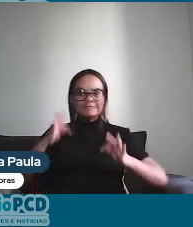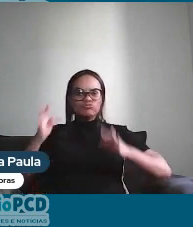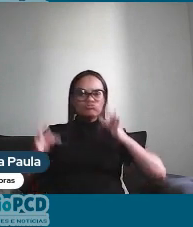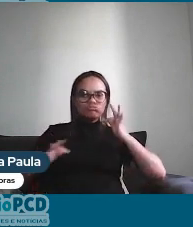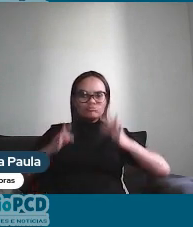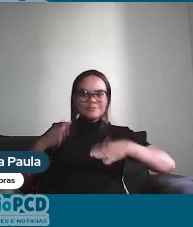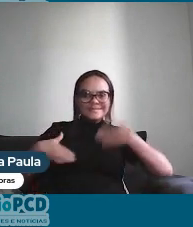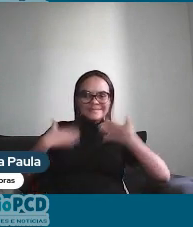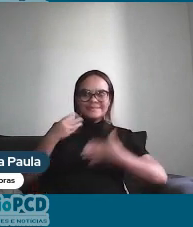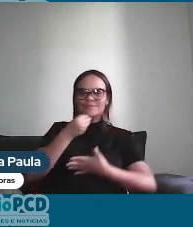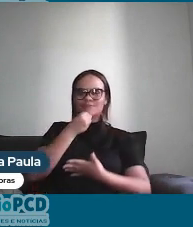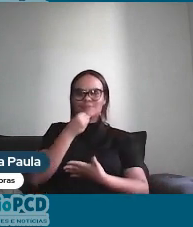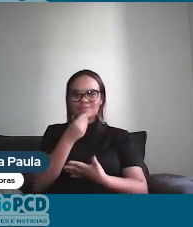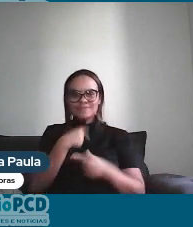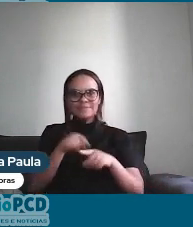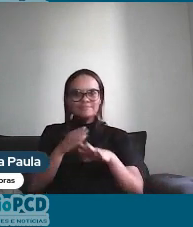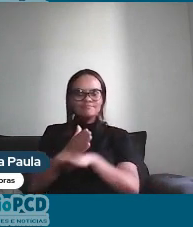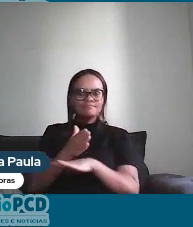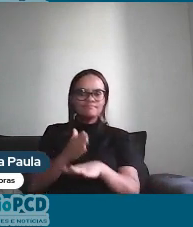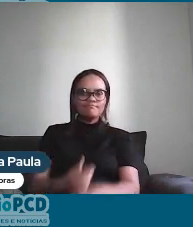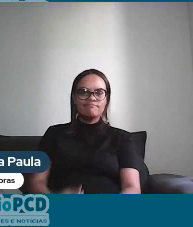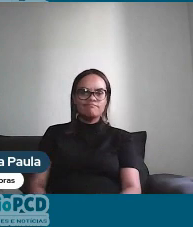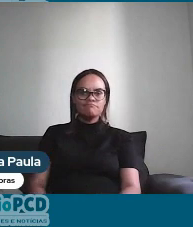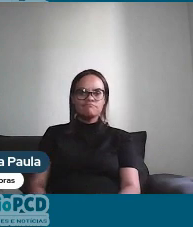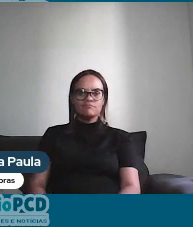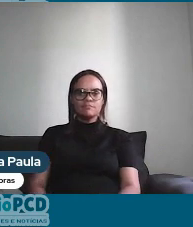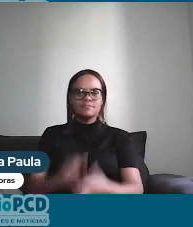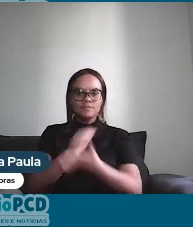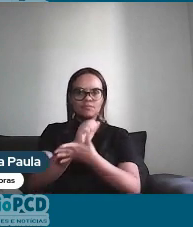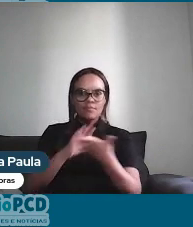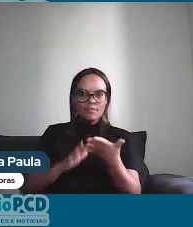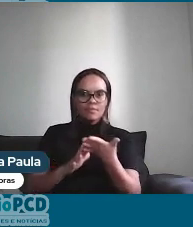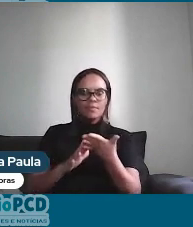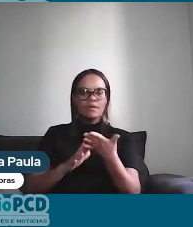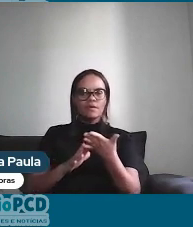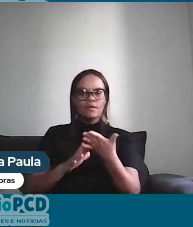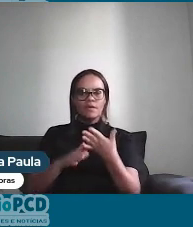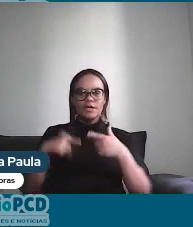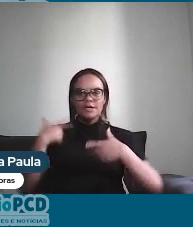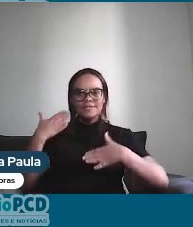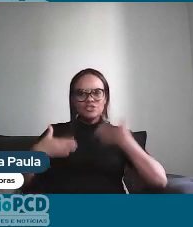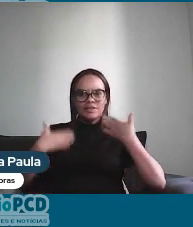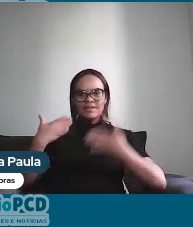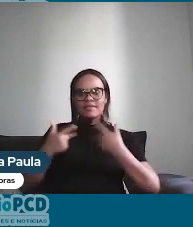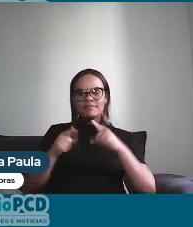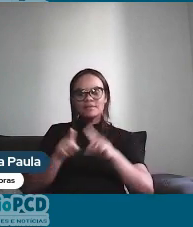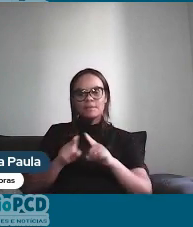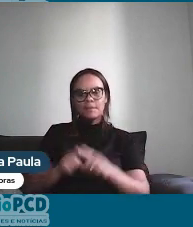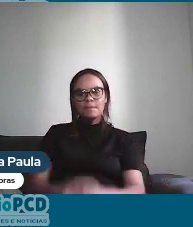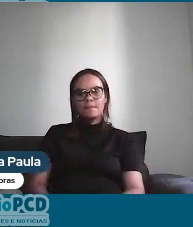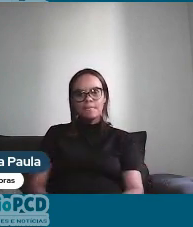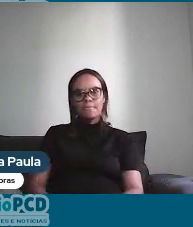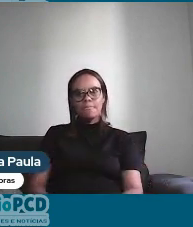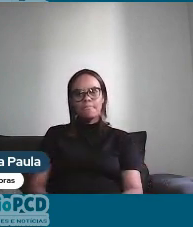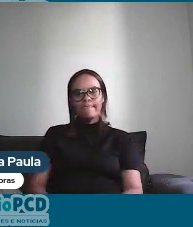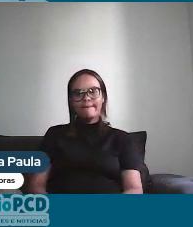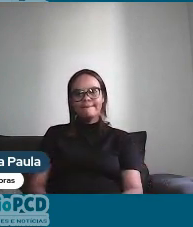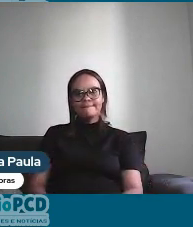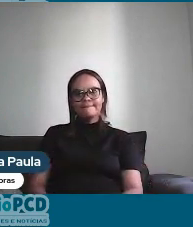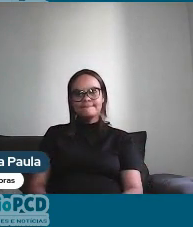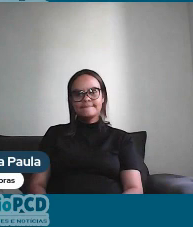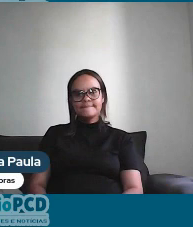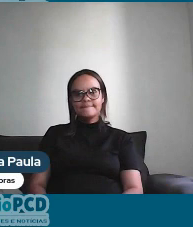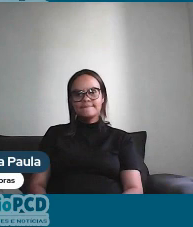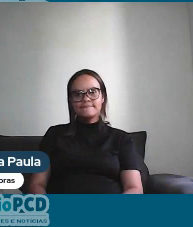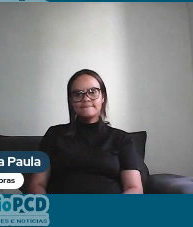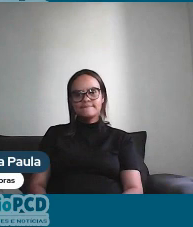tendo oportunidade de participar das atividades de lazer, né? Tudo isso é importante.